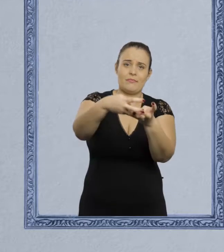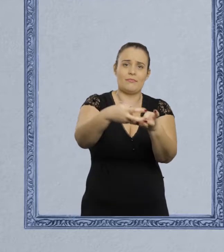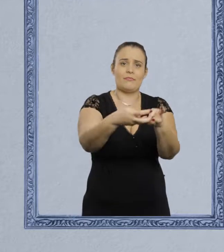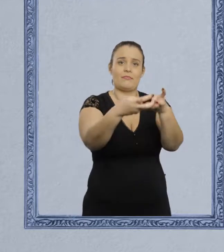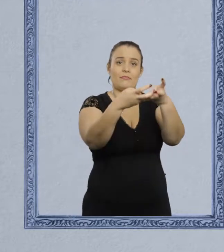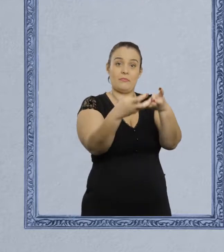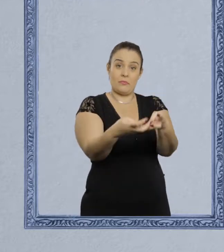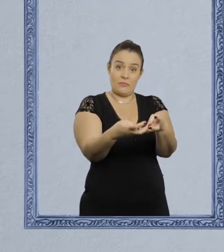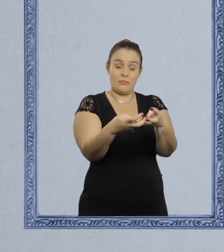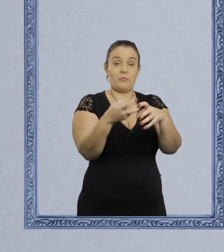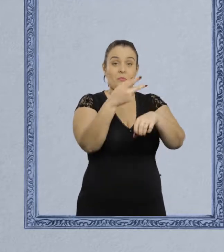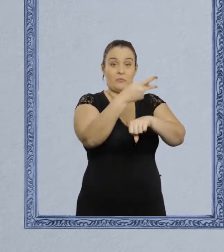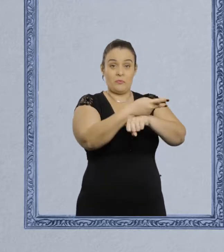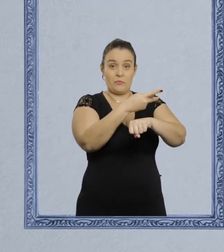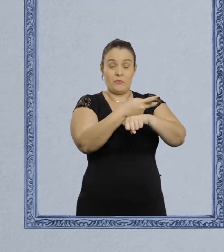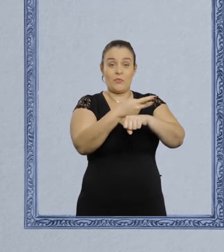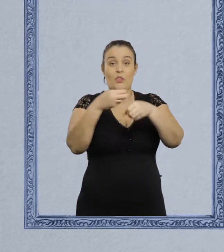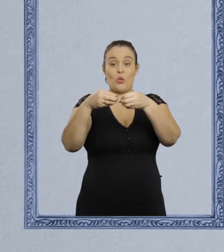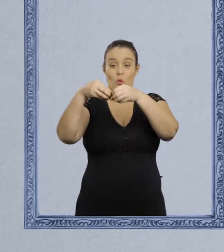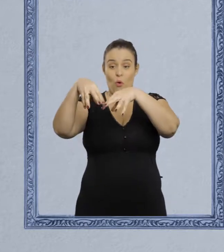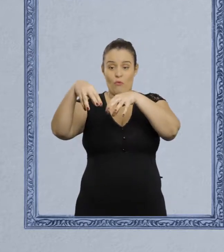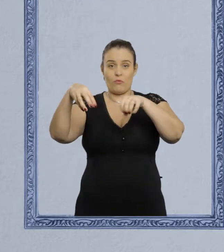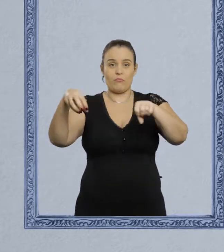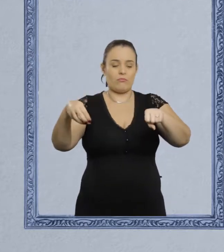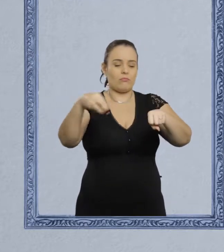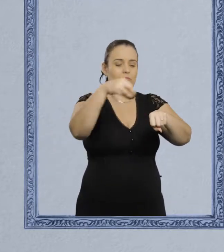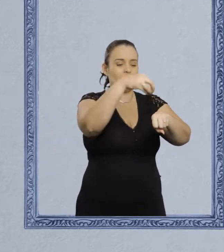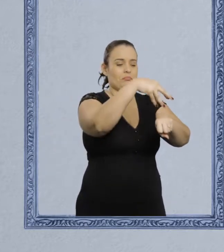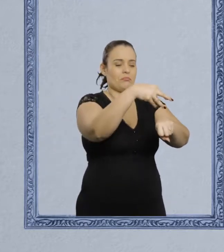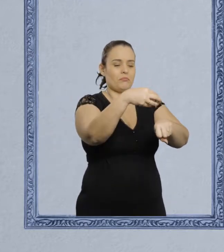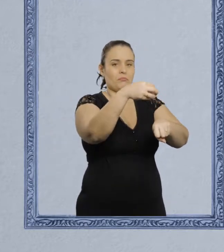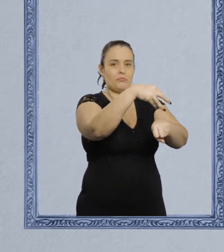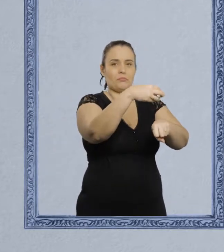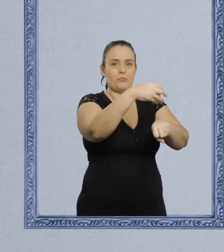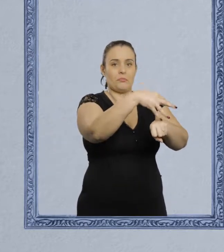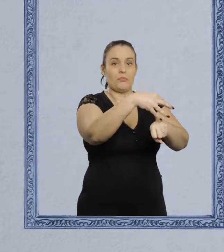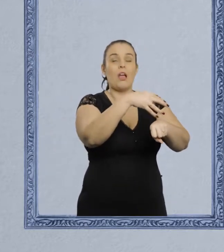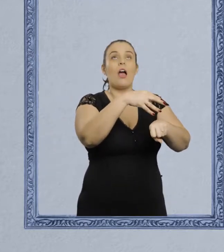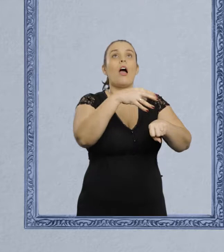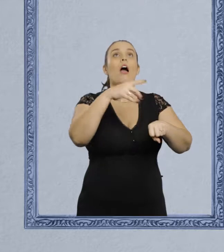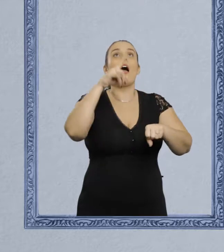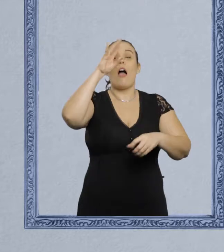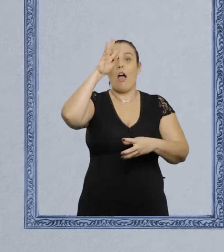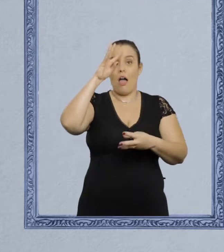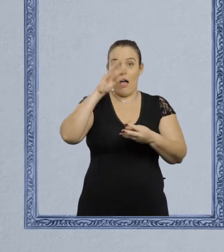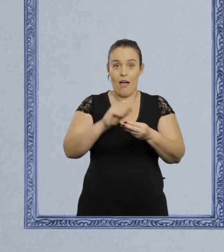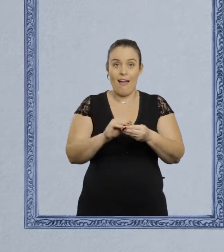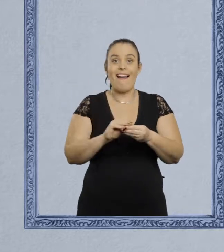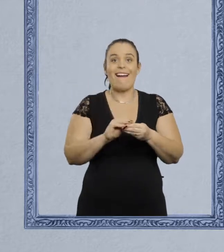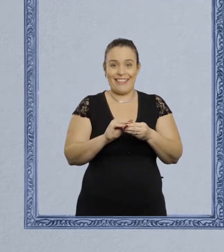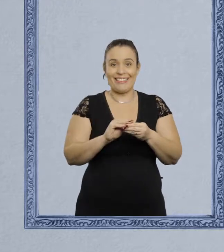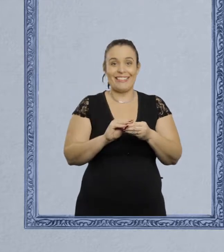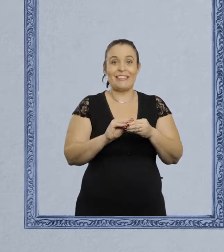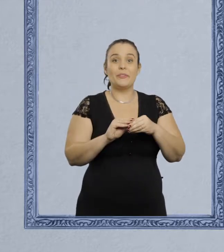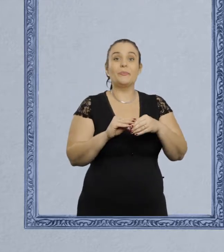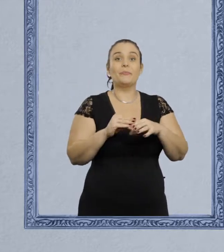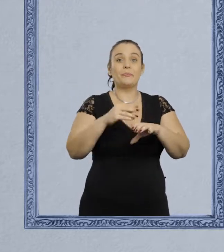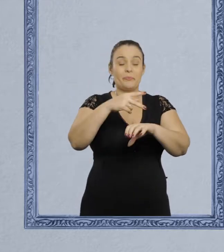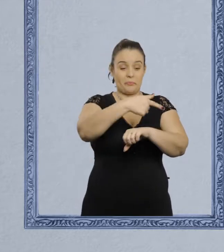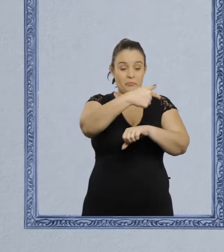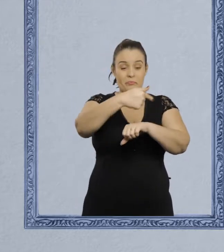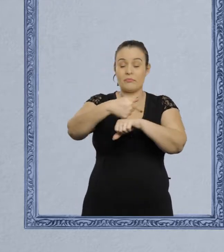na pedra e saiu voando. Peter entendeu o que ela queria. Peter agarrou o ninho e acenou para a